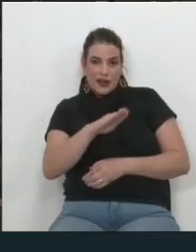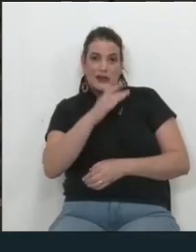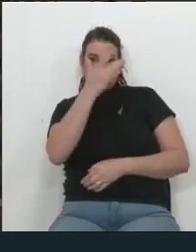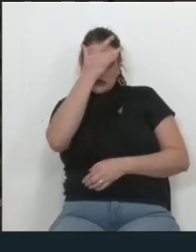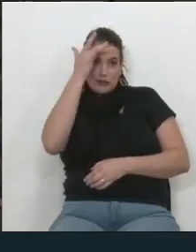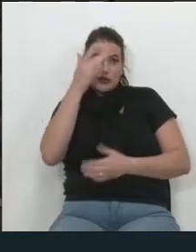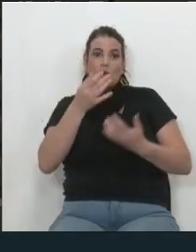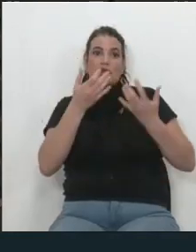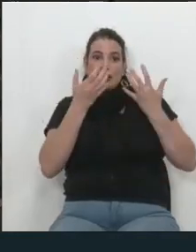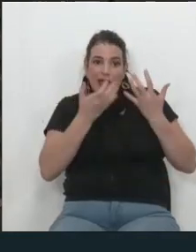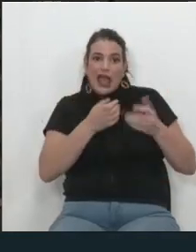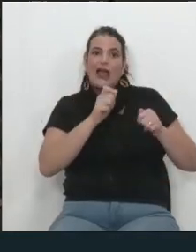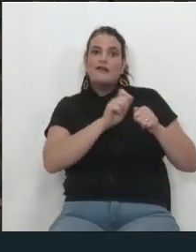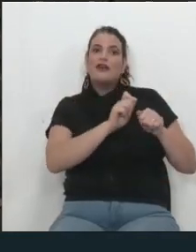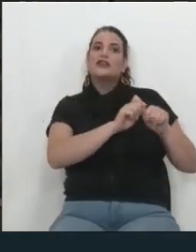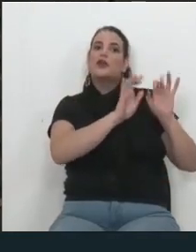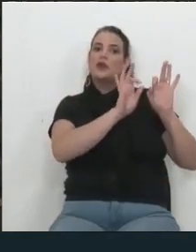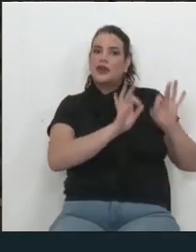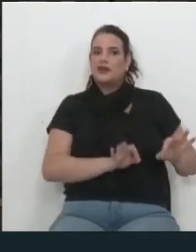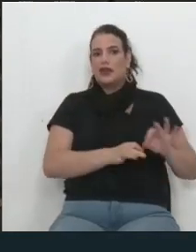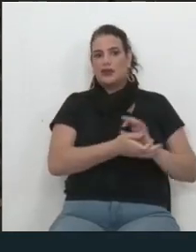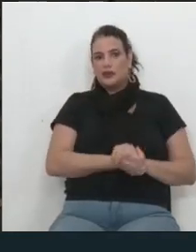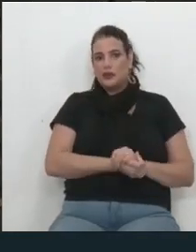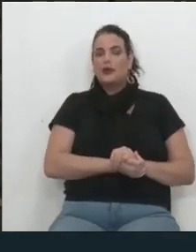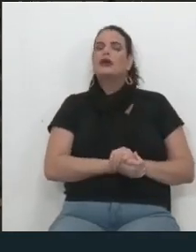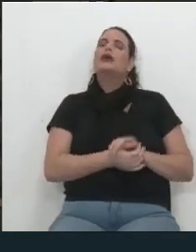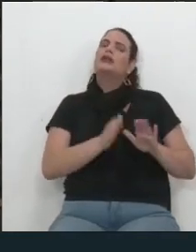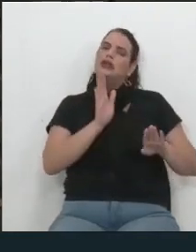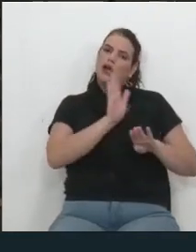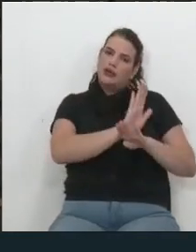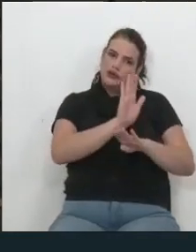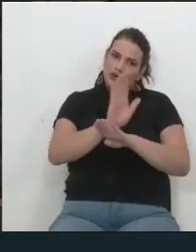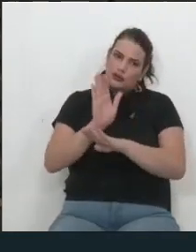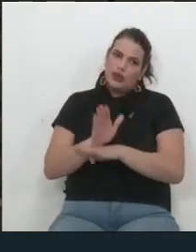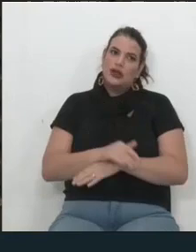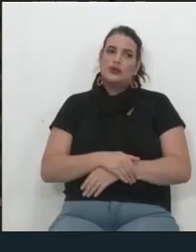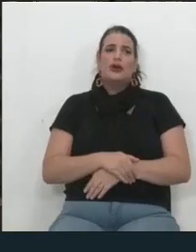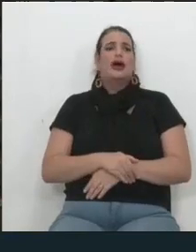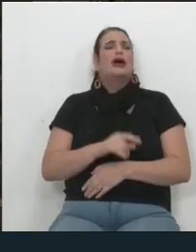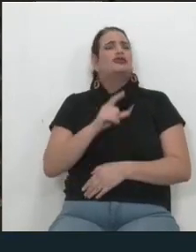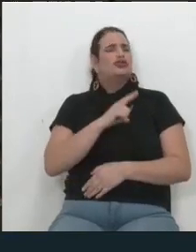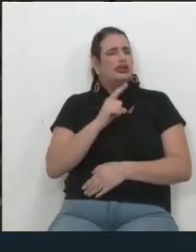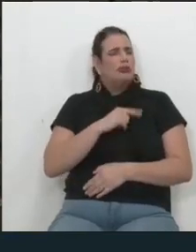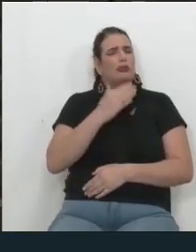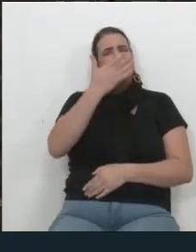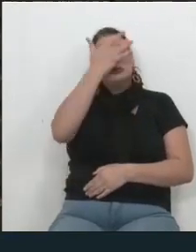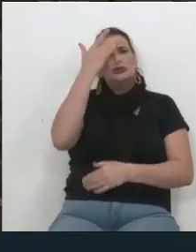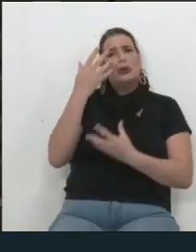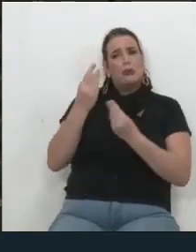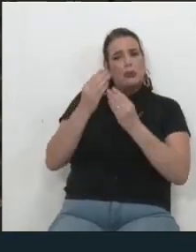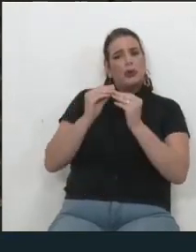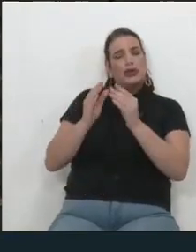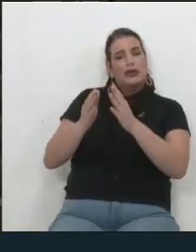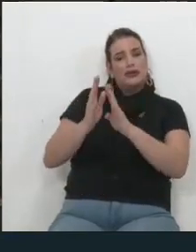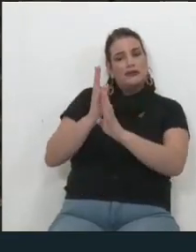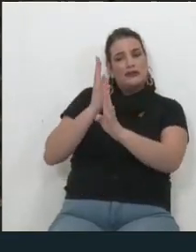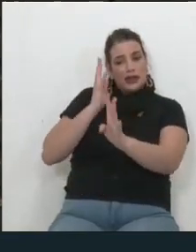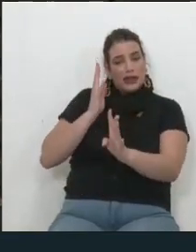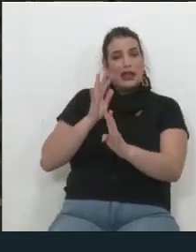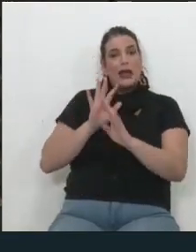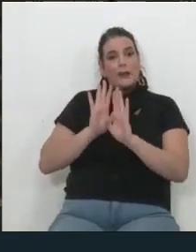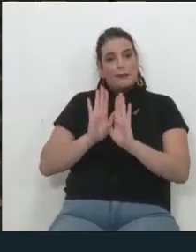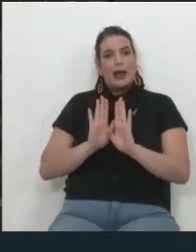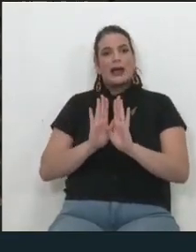fazer o correto, sabe? Estão ajudando, a demanda é muito alta, a gente vê a demanda, mas é